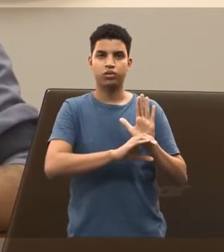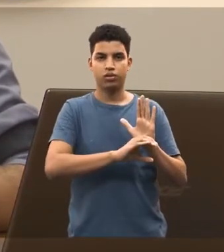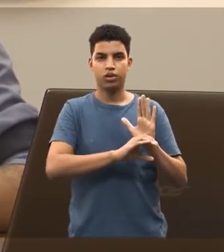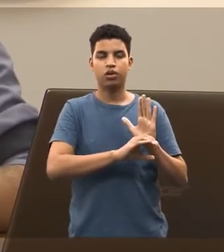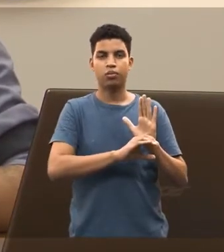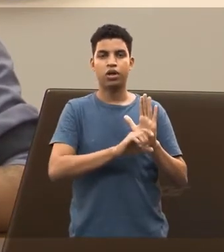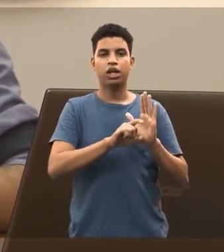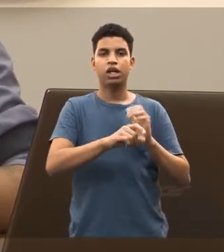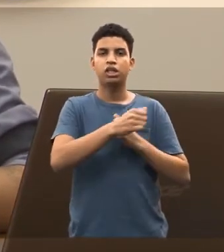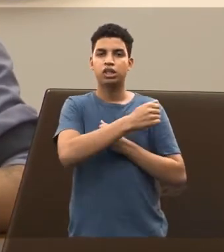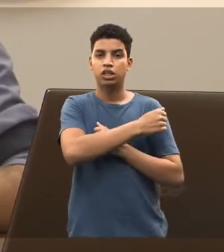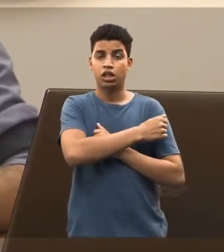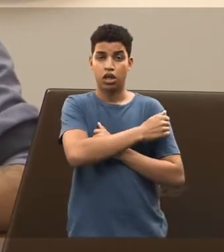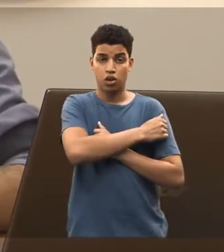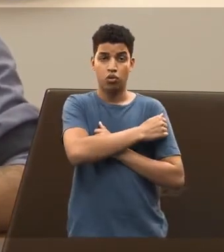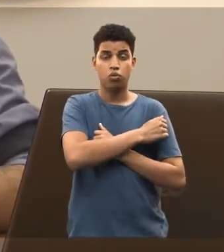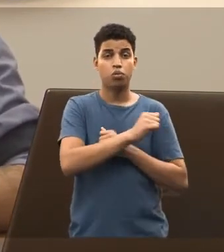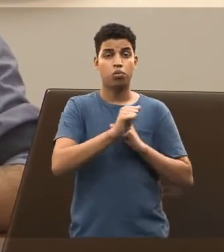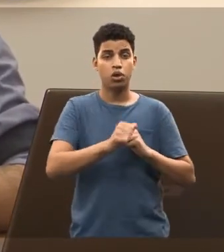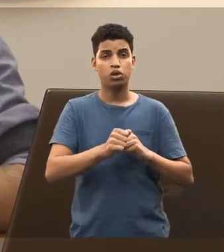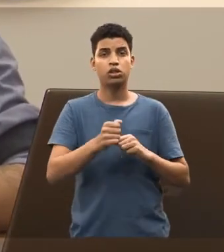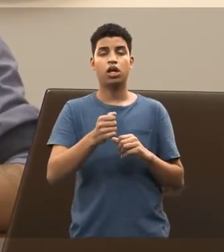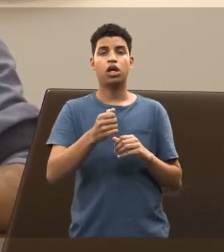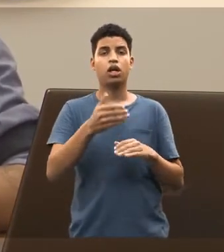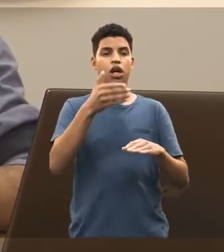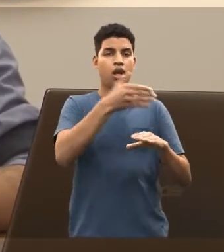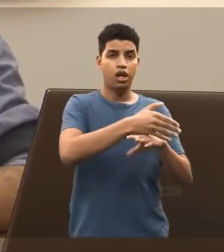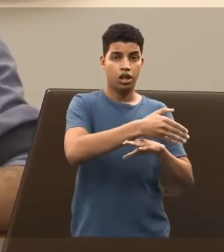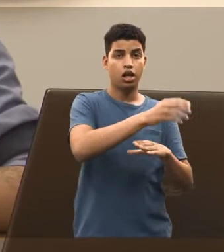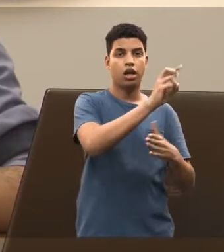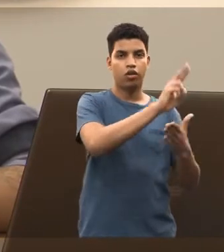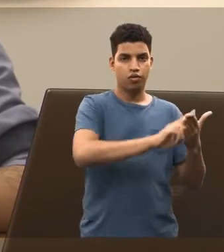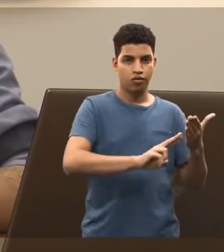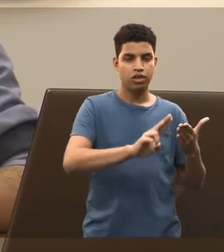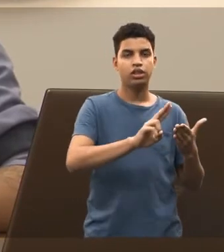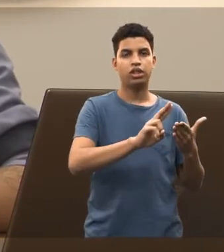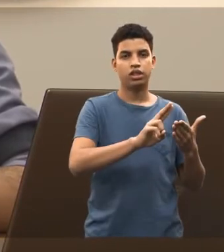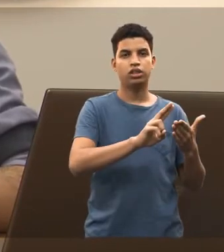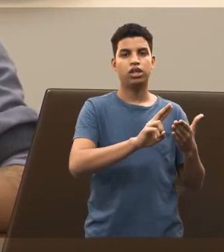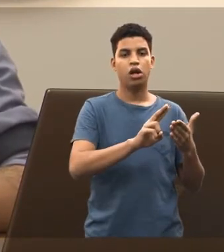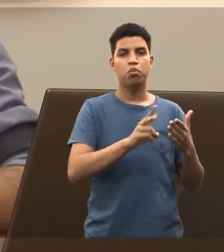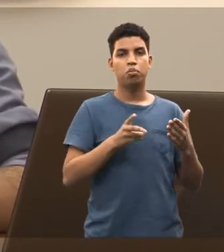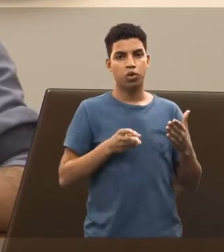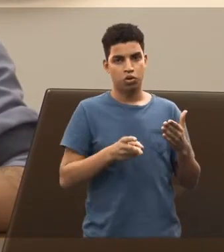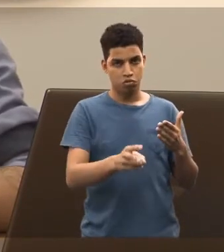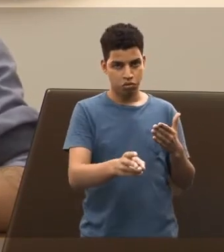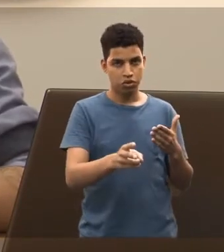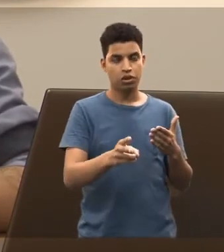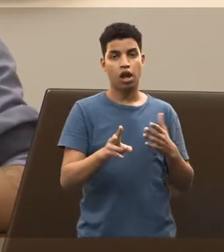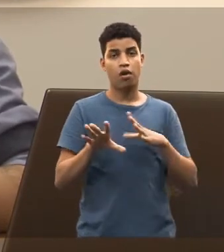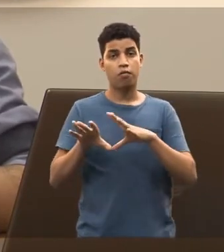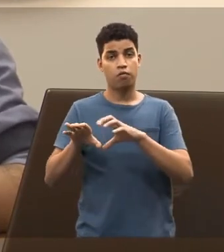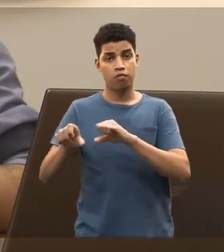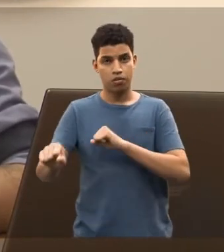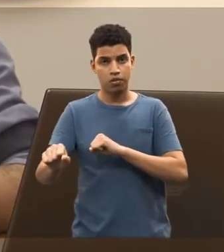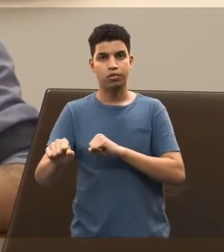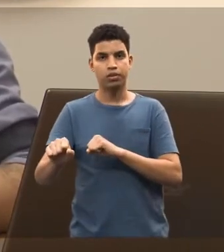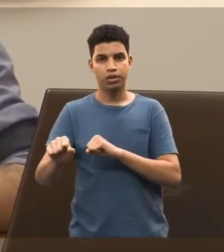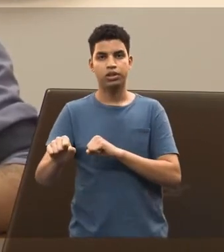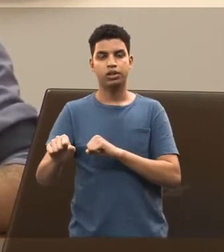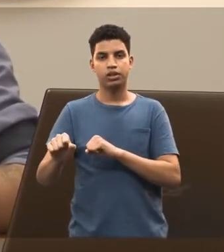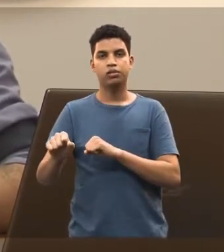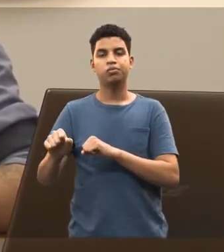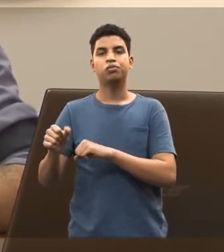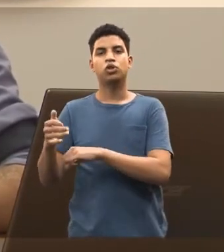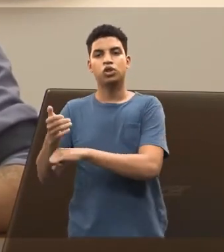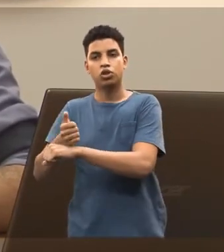questões curriculares para que esse aluno possa tanto não só ingressar nessa universidade, mas também permanecer,